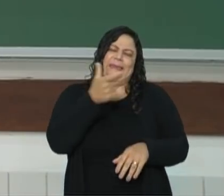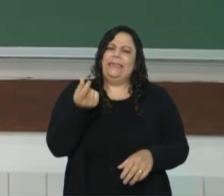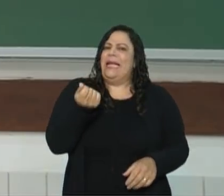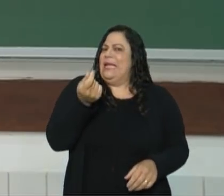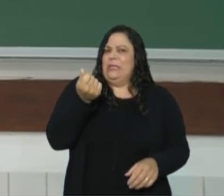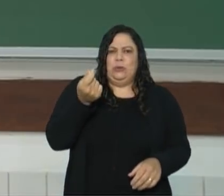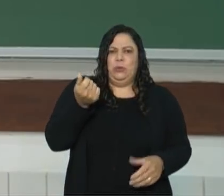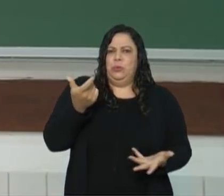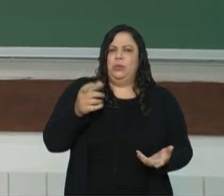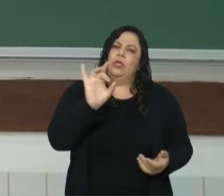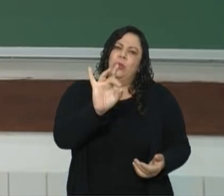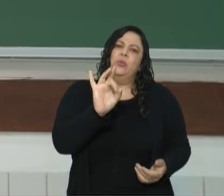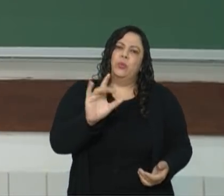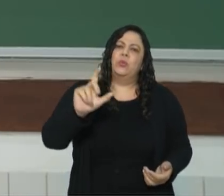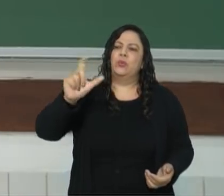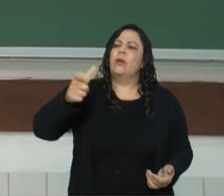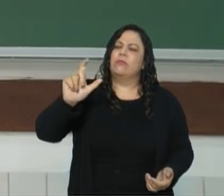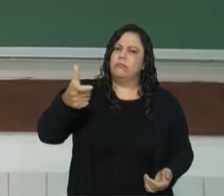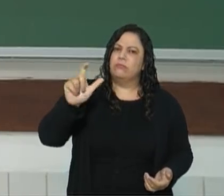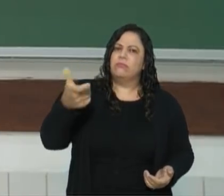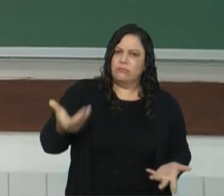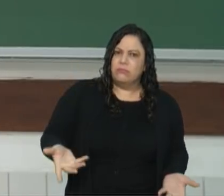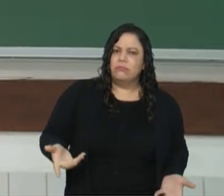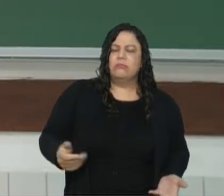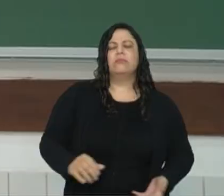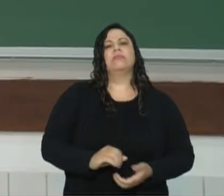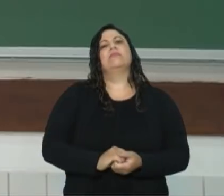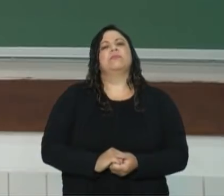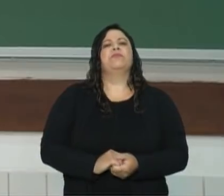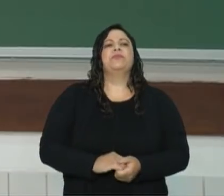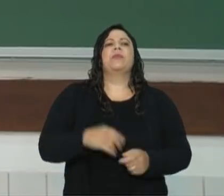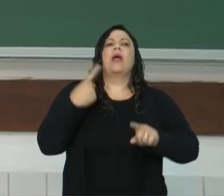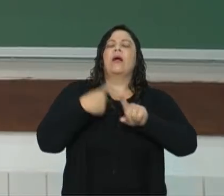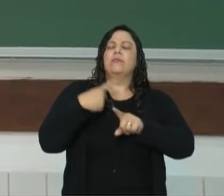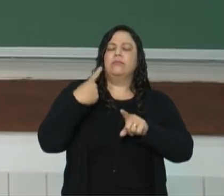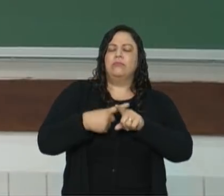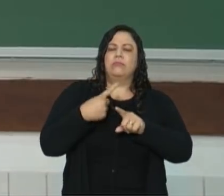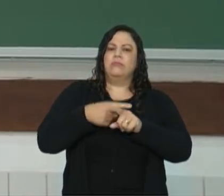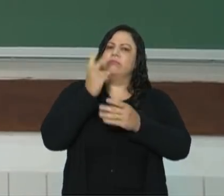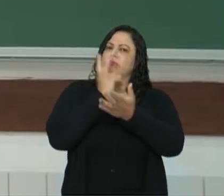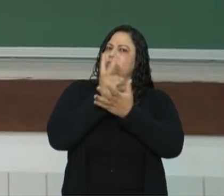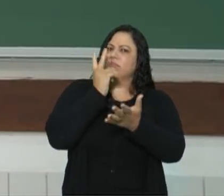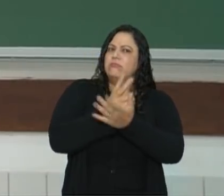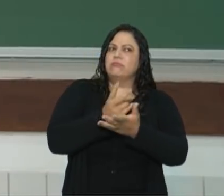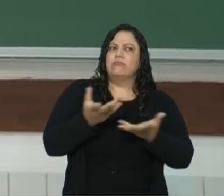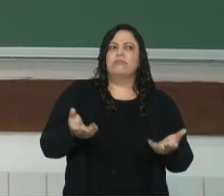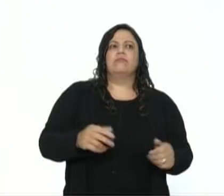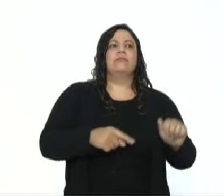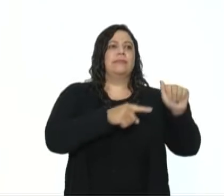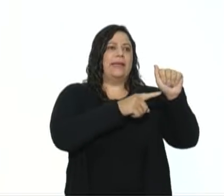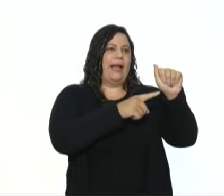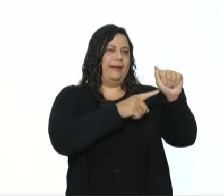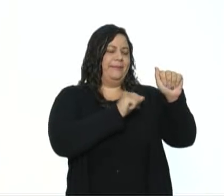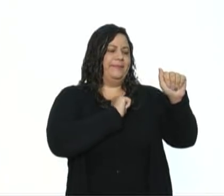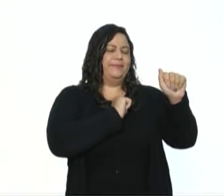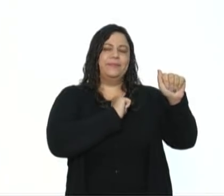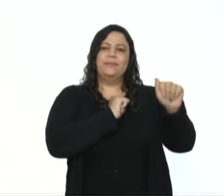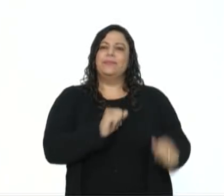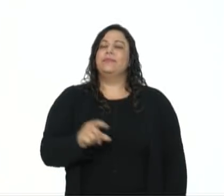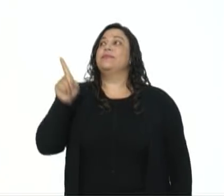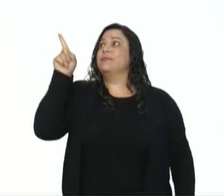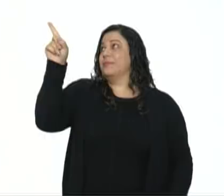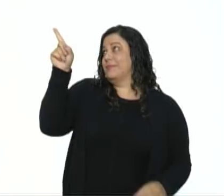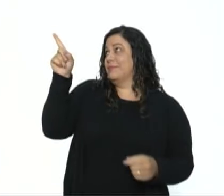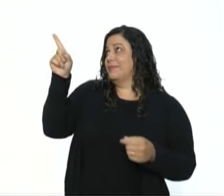vamos falar um pouquinho sobre isso, porque o nosso tema se mantém na educação financeira. Letra A. Esta